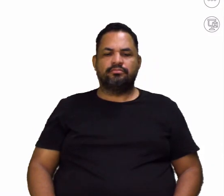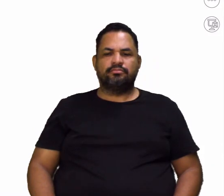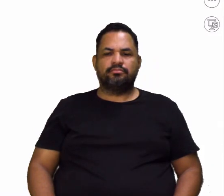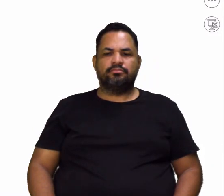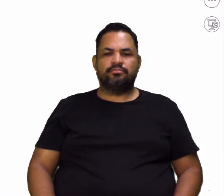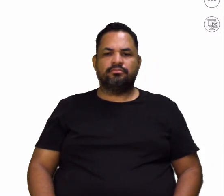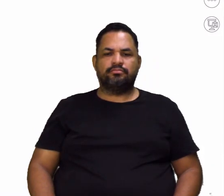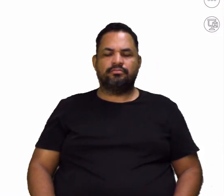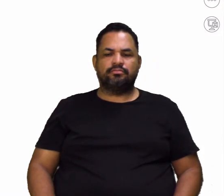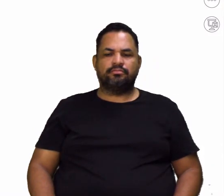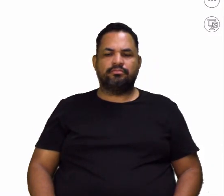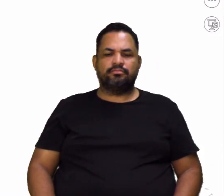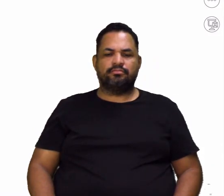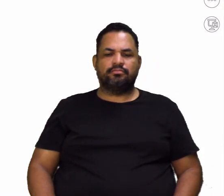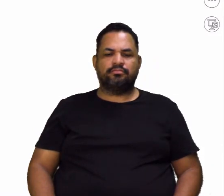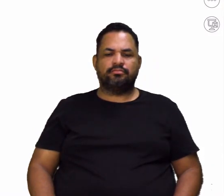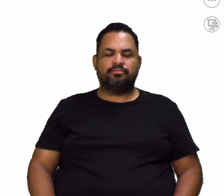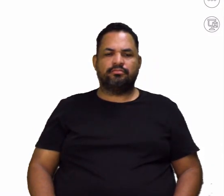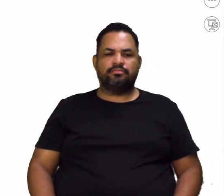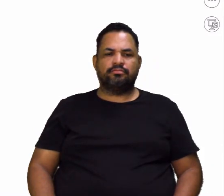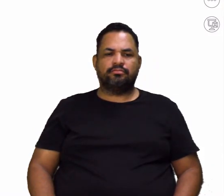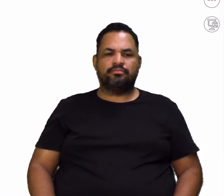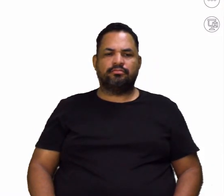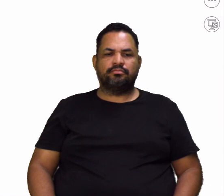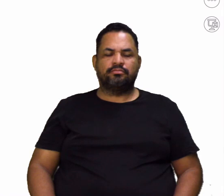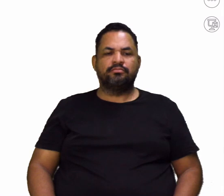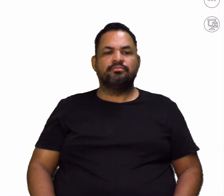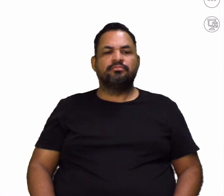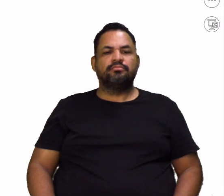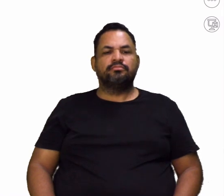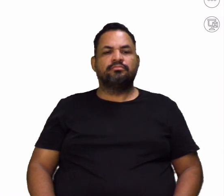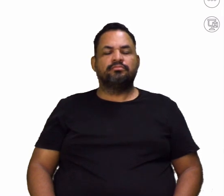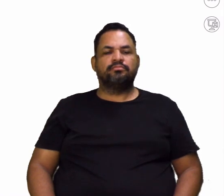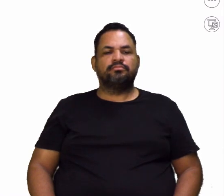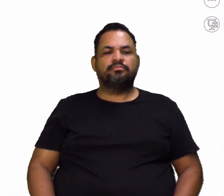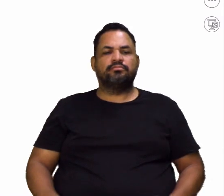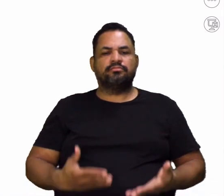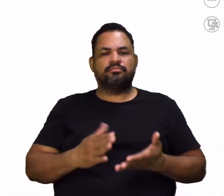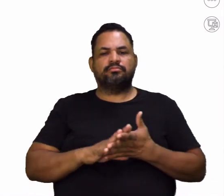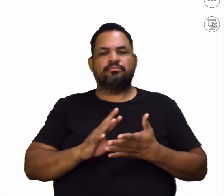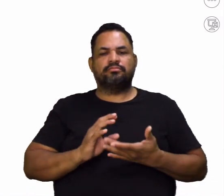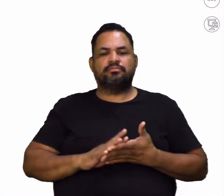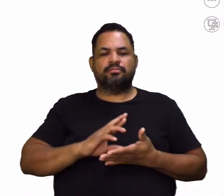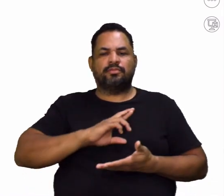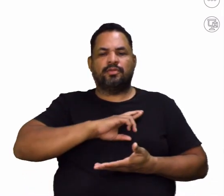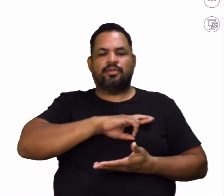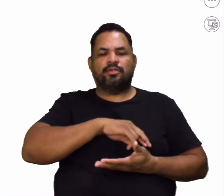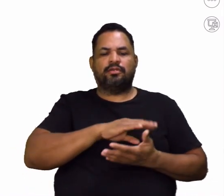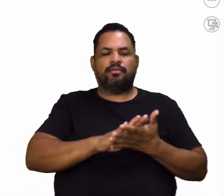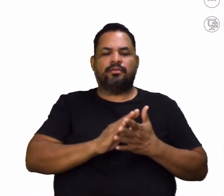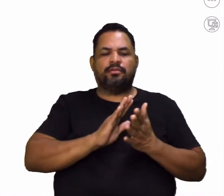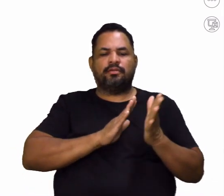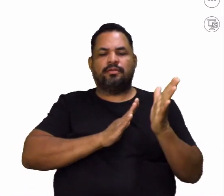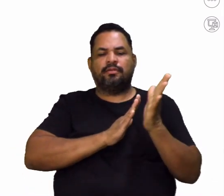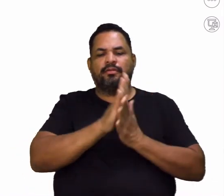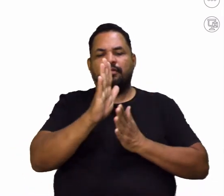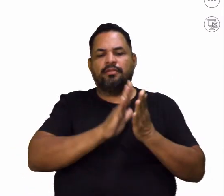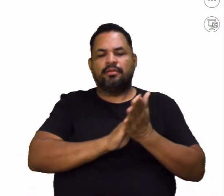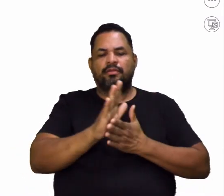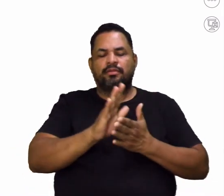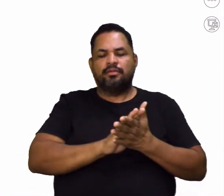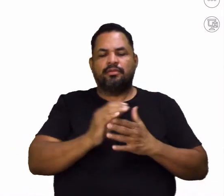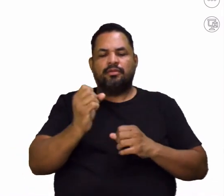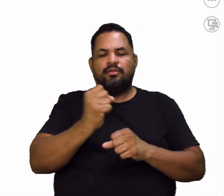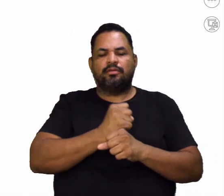é vamos dizer assim o ateliê um romance cuja a primeira publicação se deu ó em